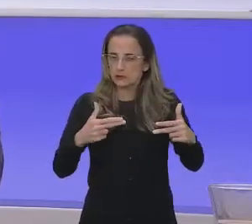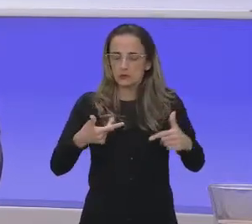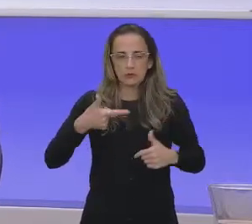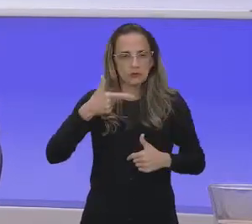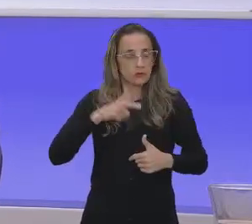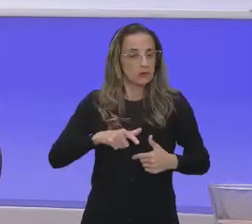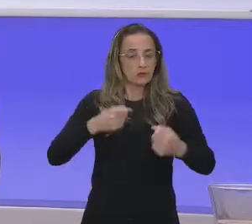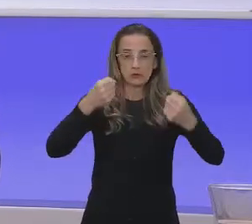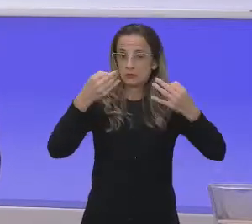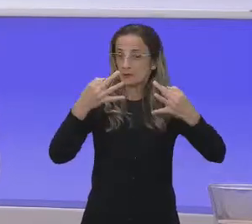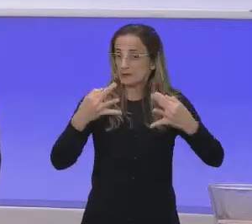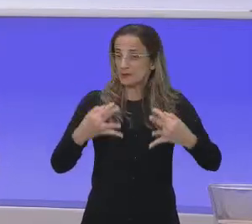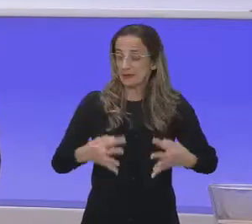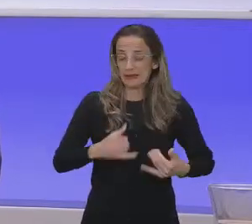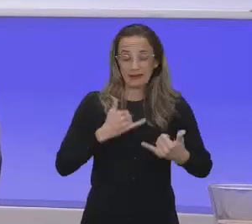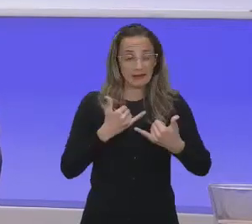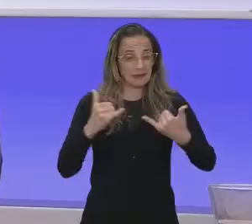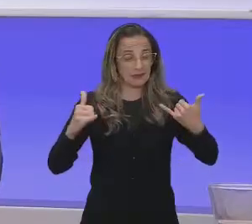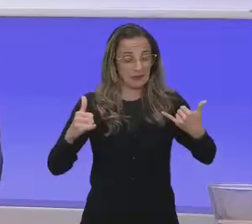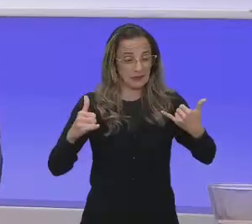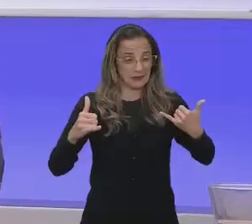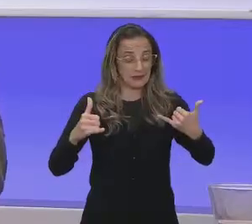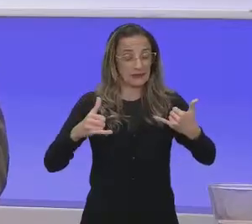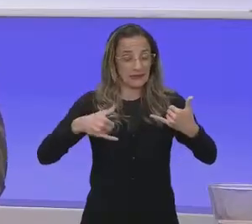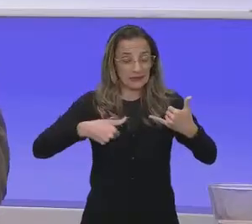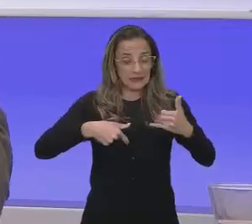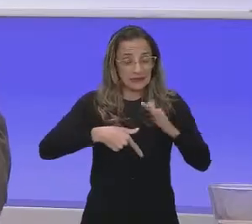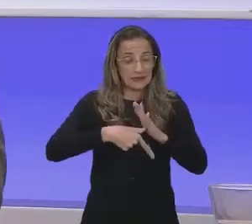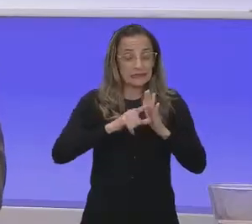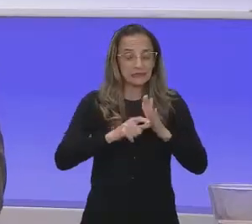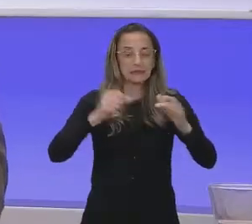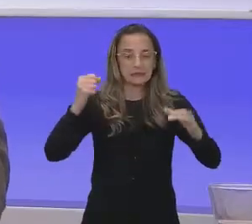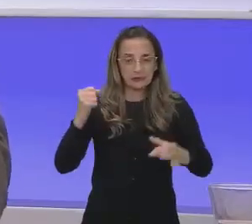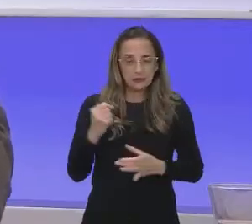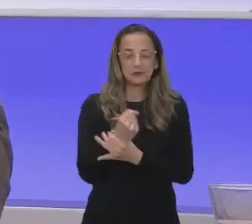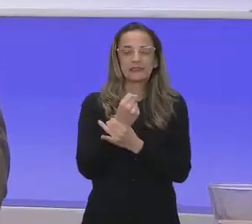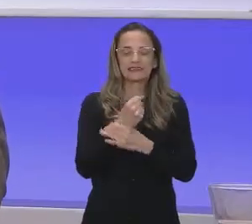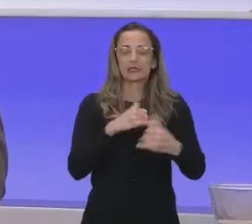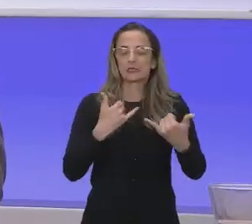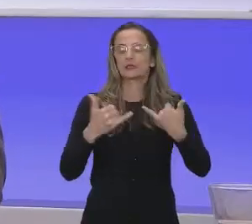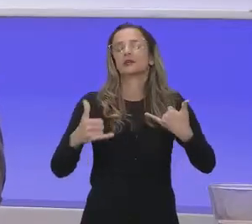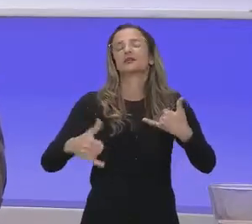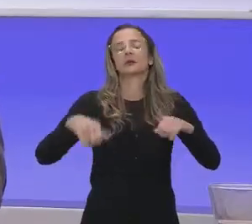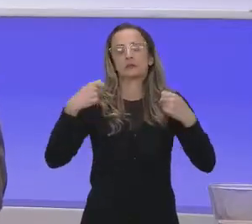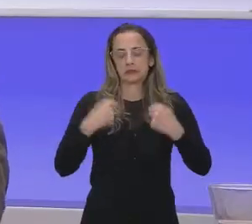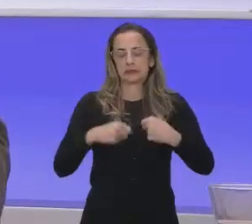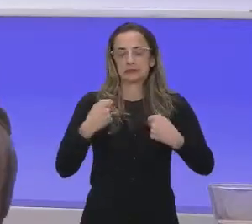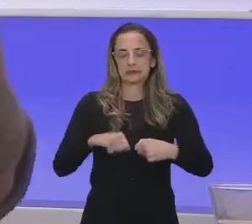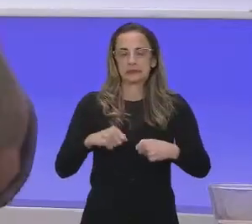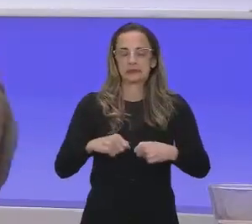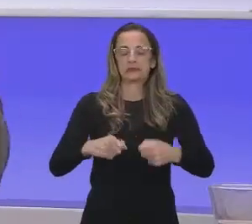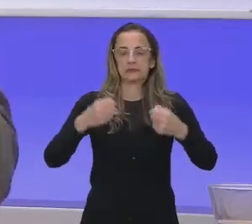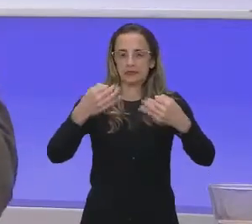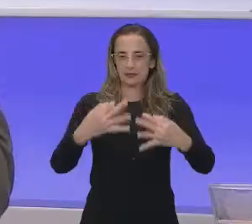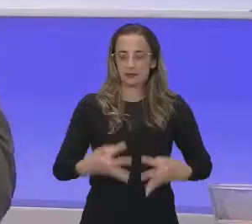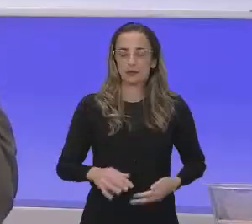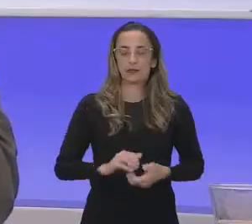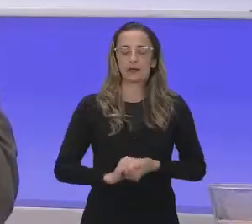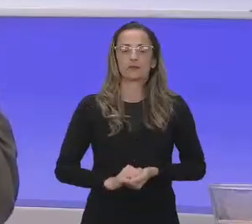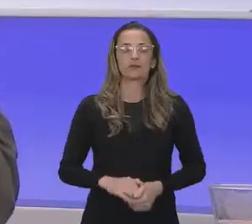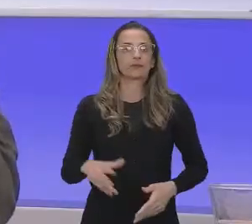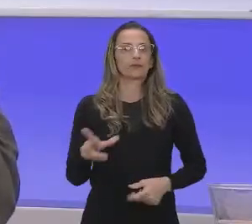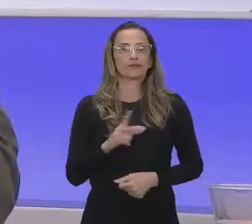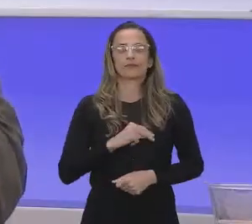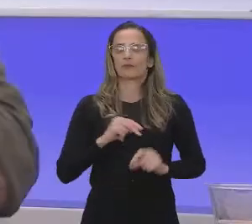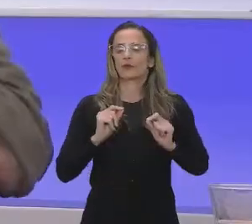falar de eficiência energética sem falar de segurança energética. Então, a gente precisa ali sempre reforçar, tipo,